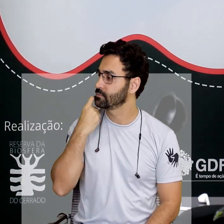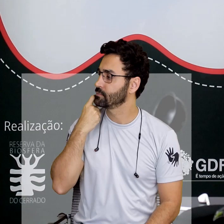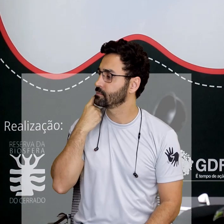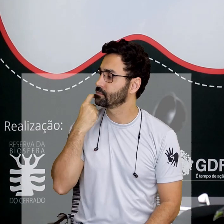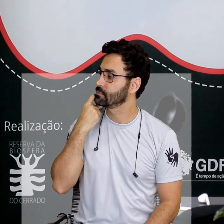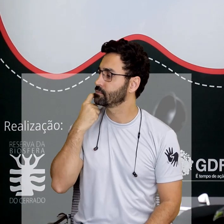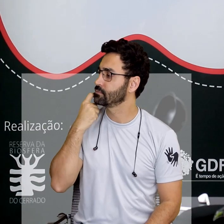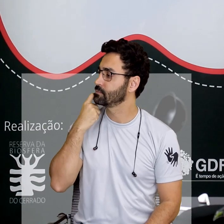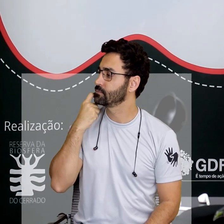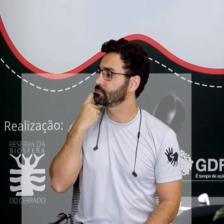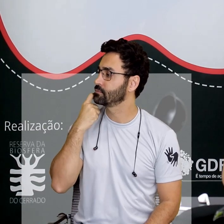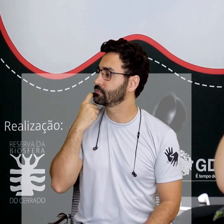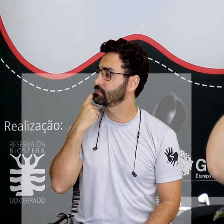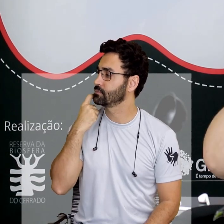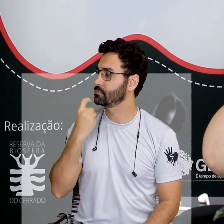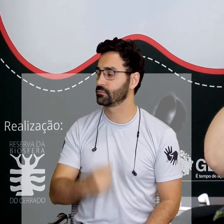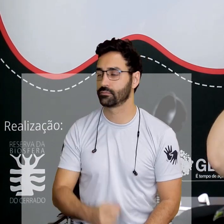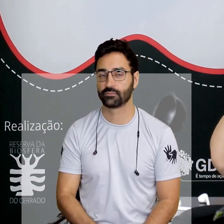Ok?